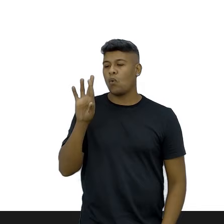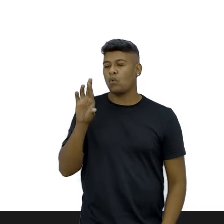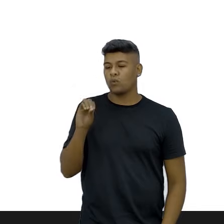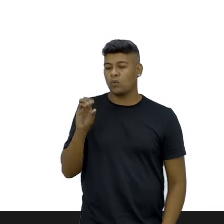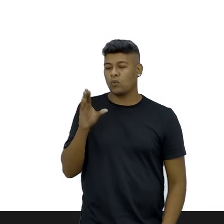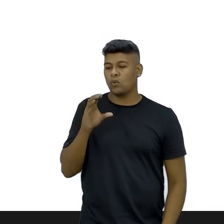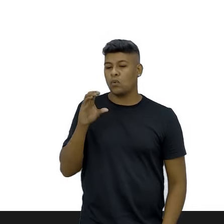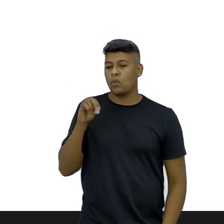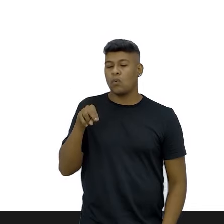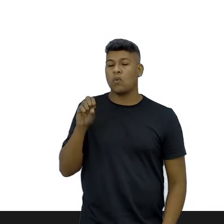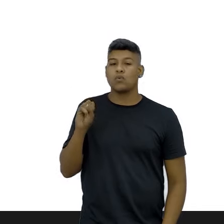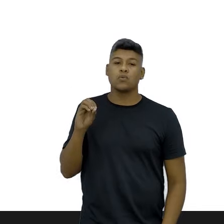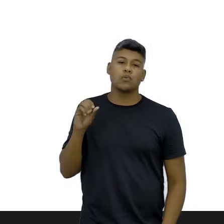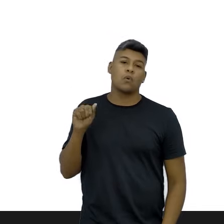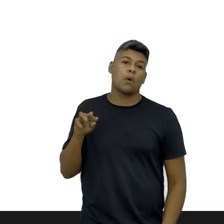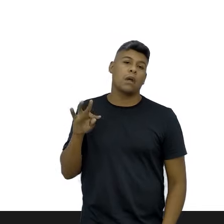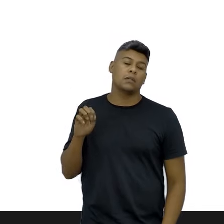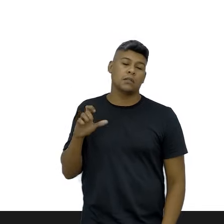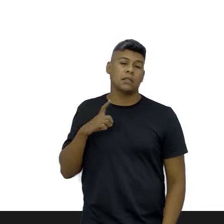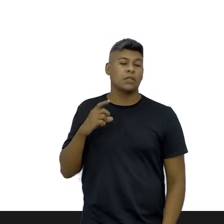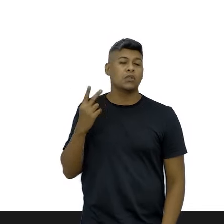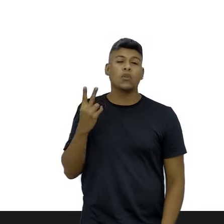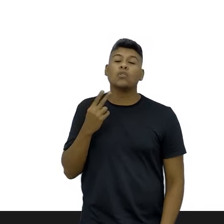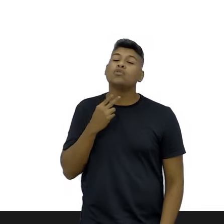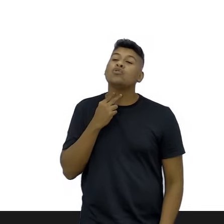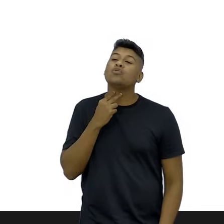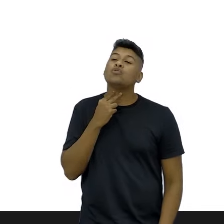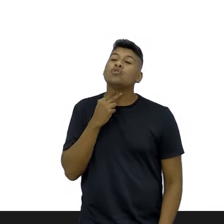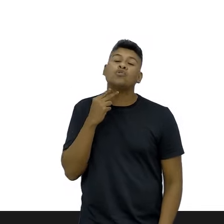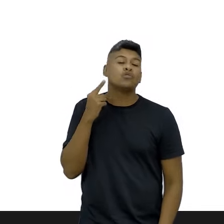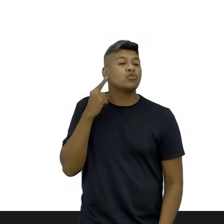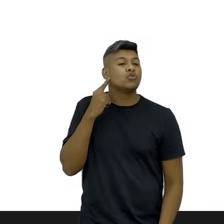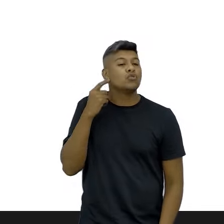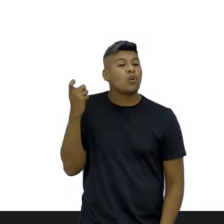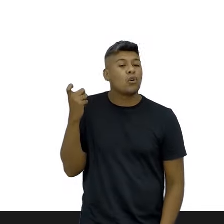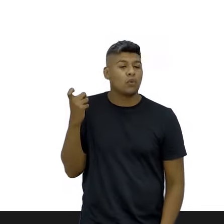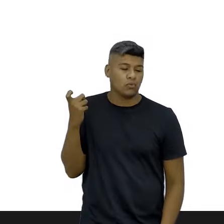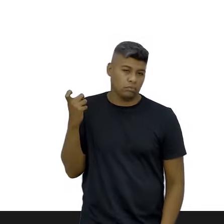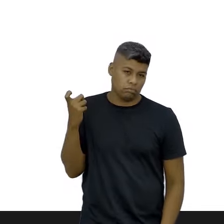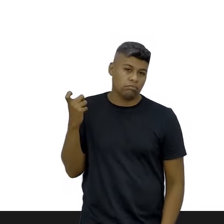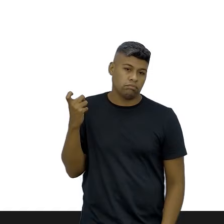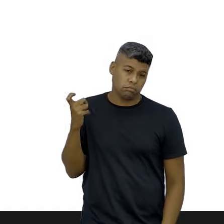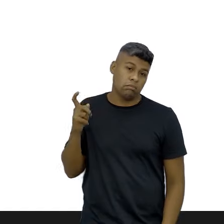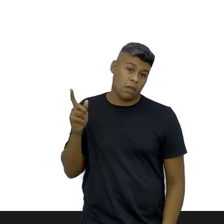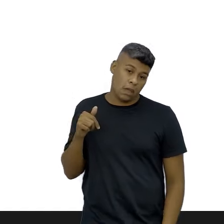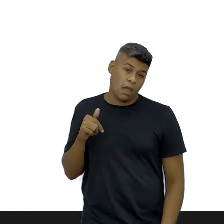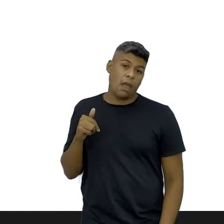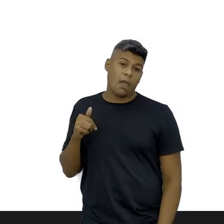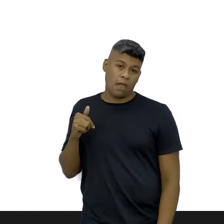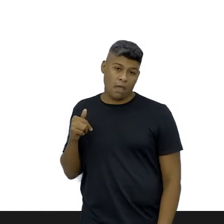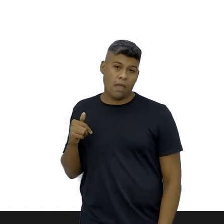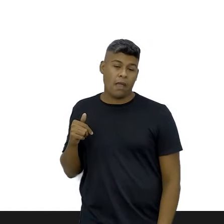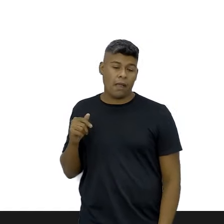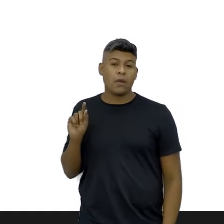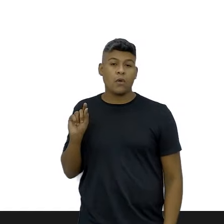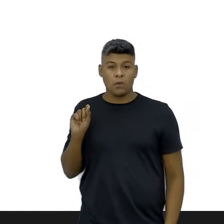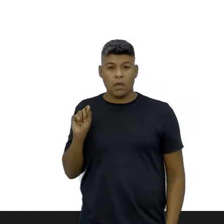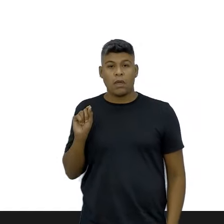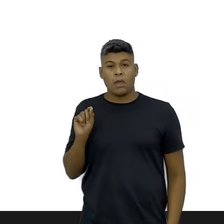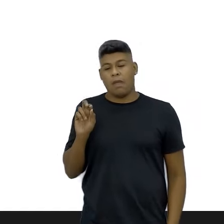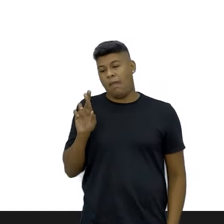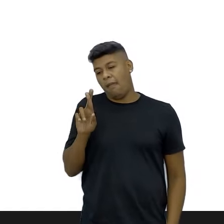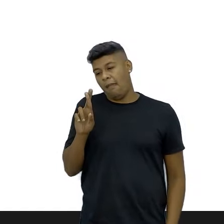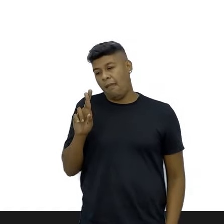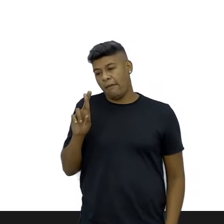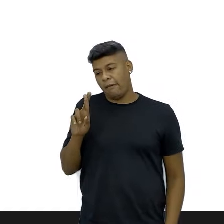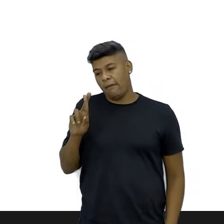mais do que a percepção de que existem dois sons consonantais a serem representados, né, no caso, uma consoante mais o R, por